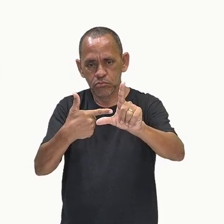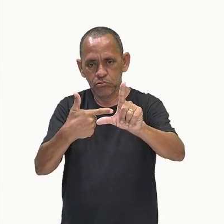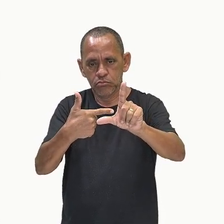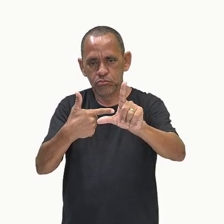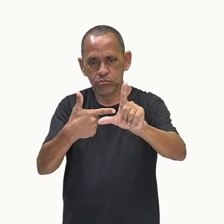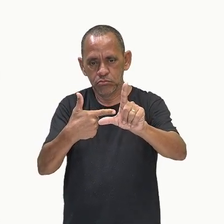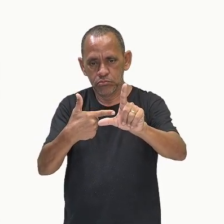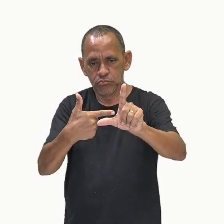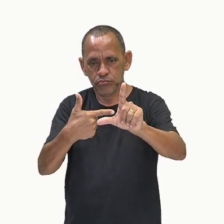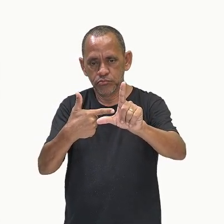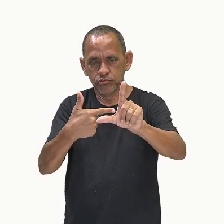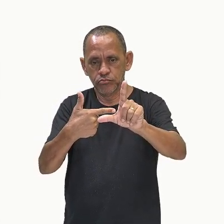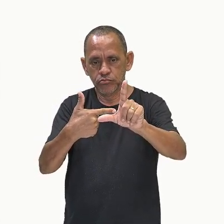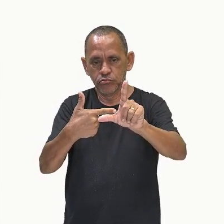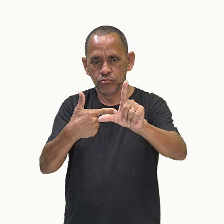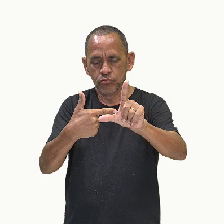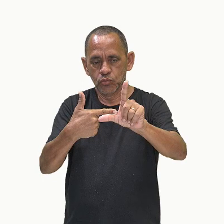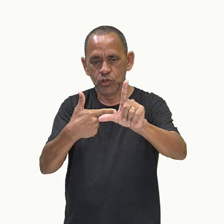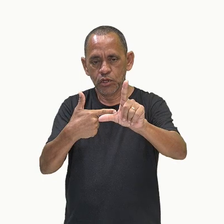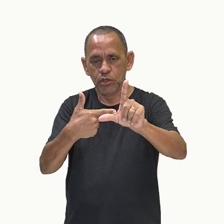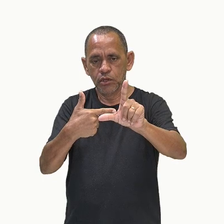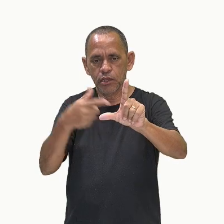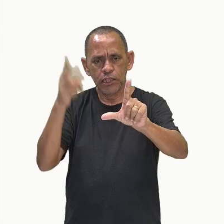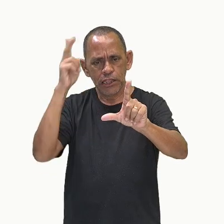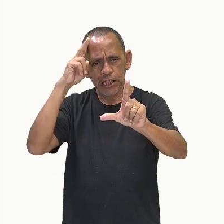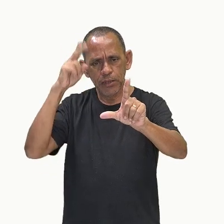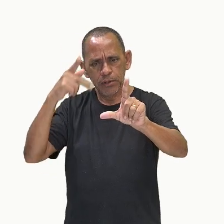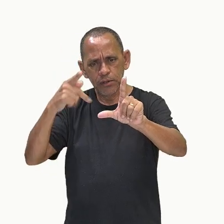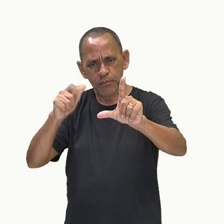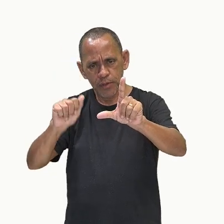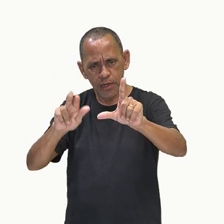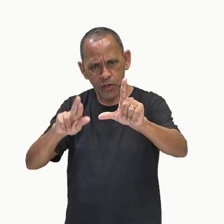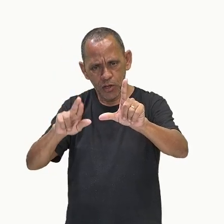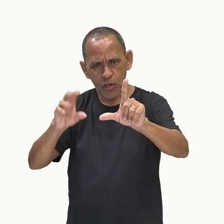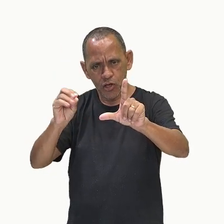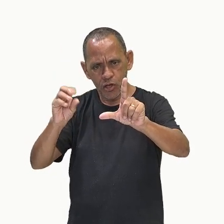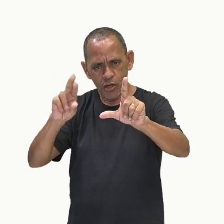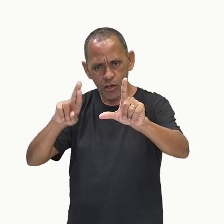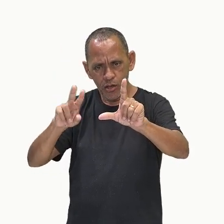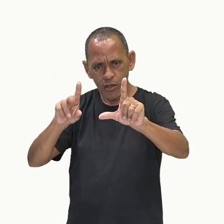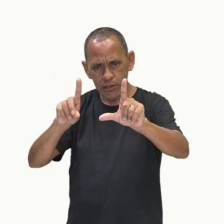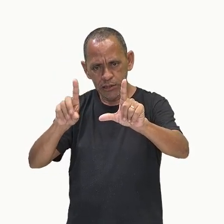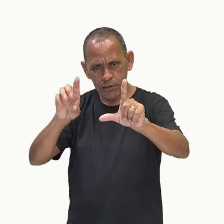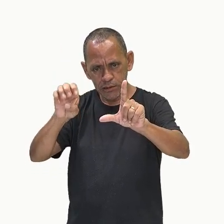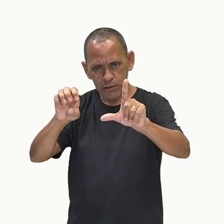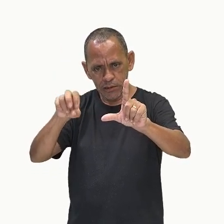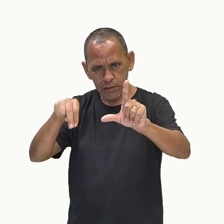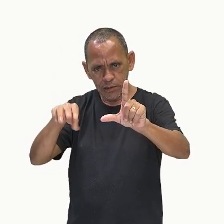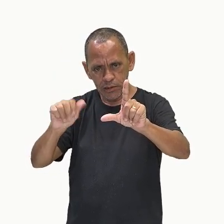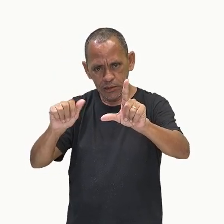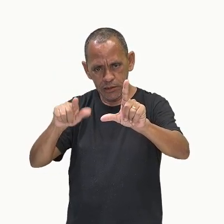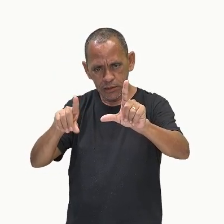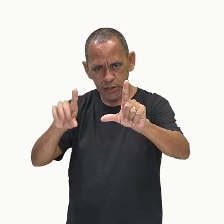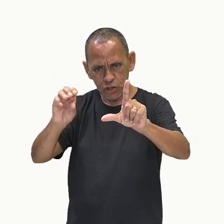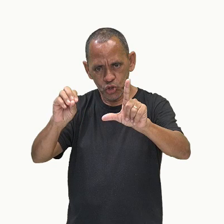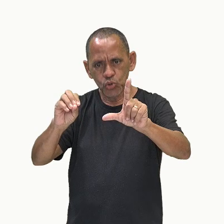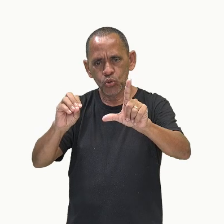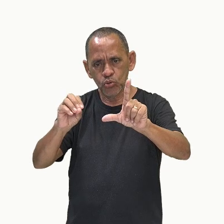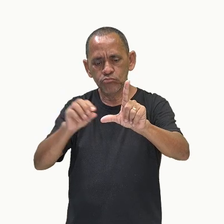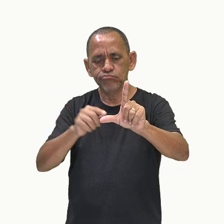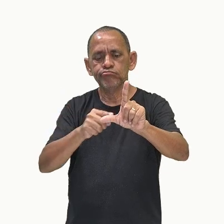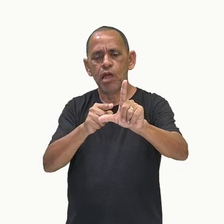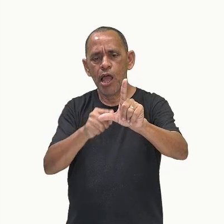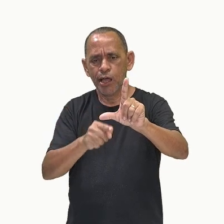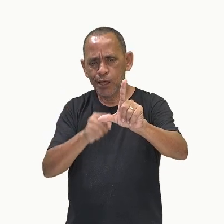chamado de par ordenado. Então, a primeiro valor sempre vai ser de x, que no caso aqui no ponto A é igual a